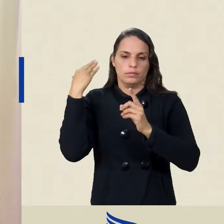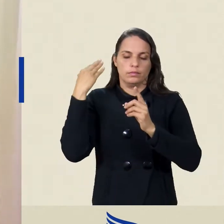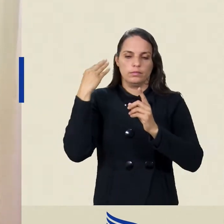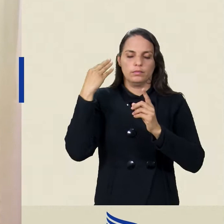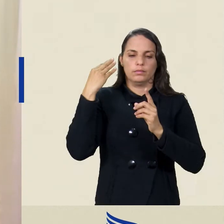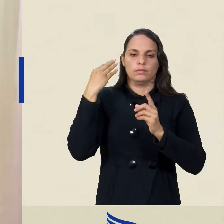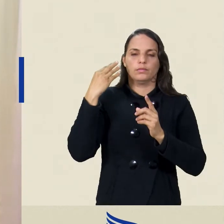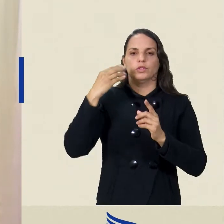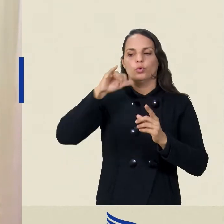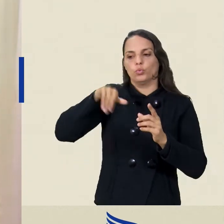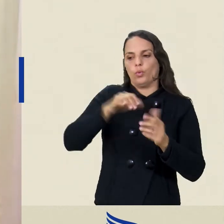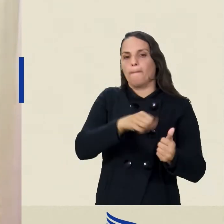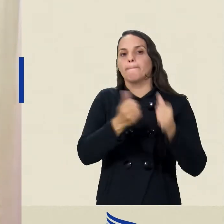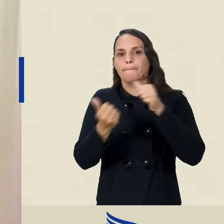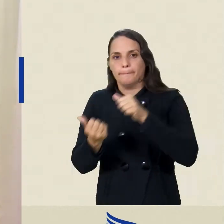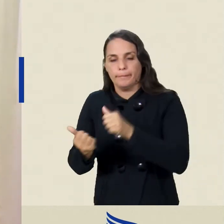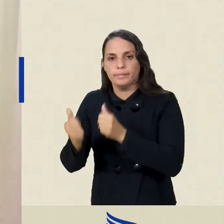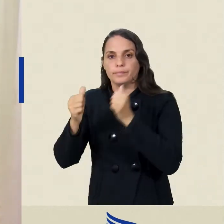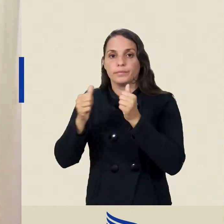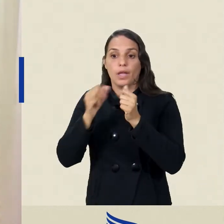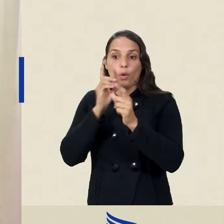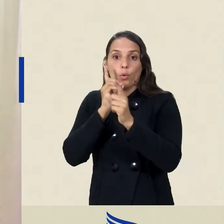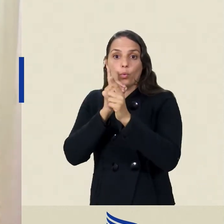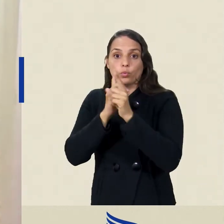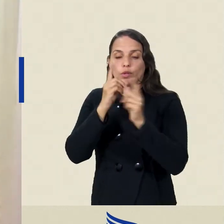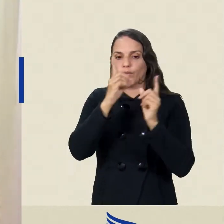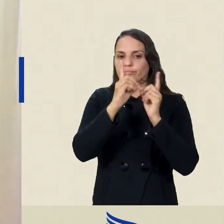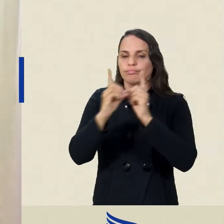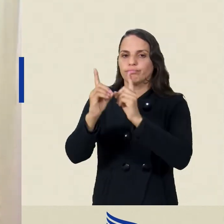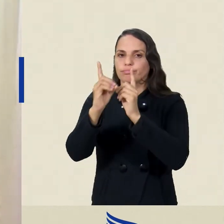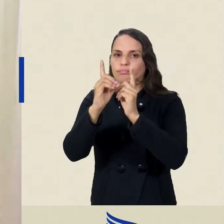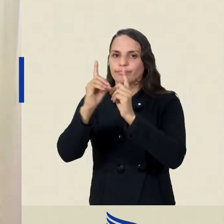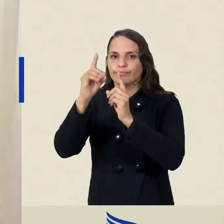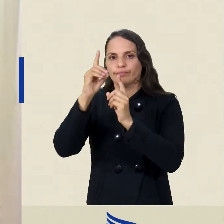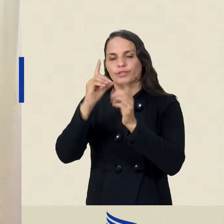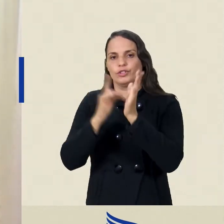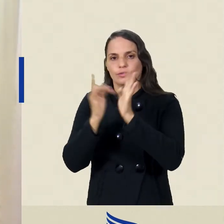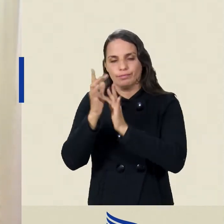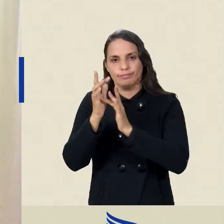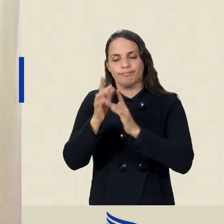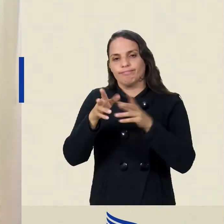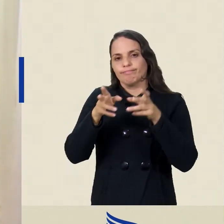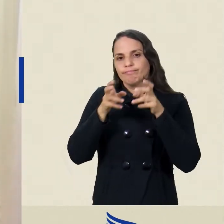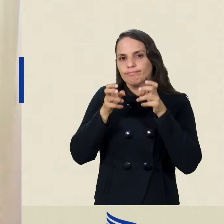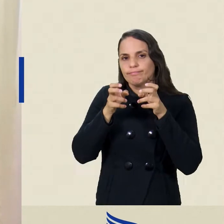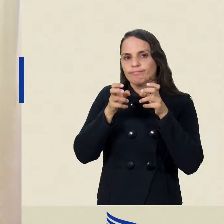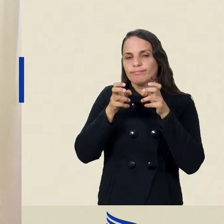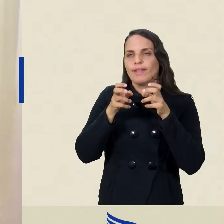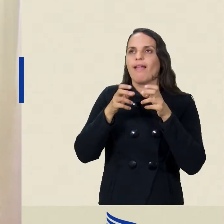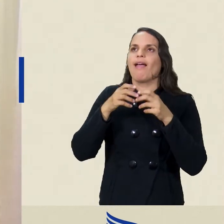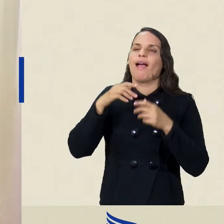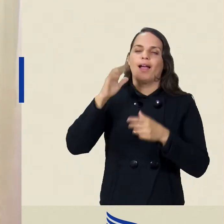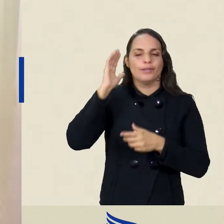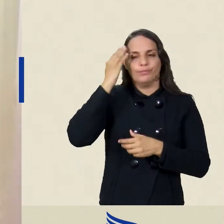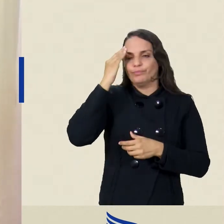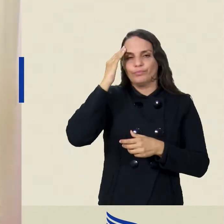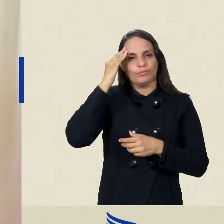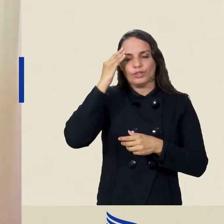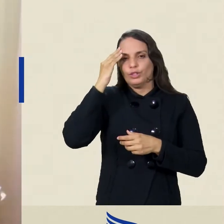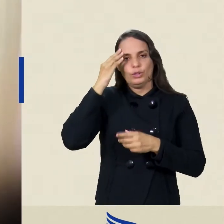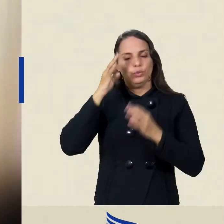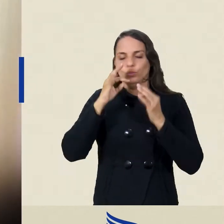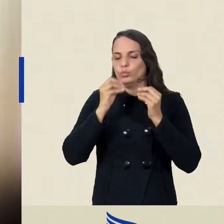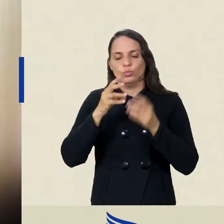por João encontraram os discípulos, perceberam que não possuíam o completo conhecimento do Evangelho